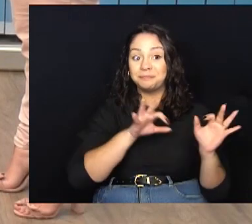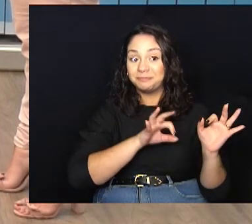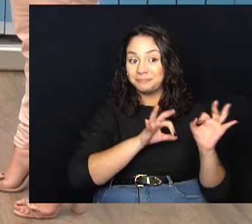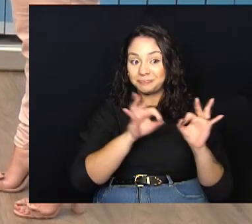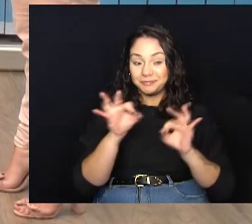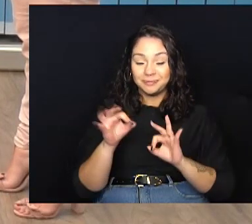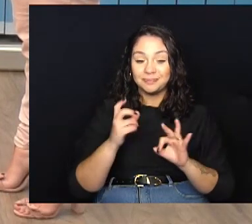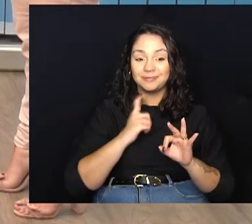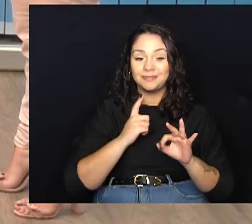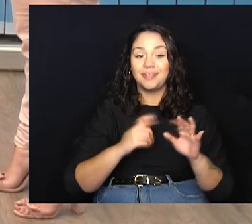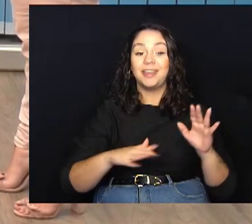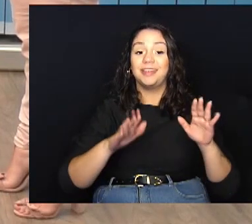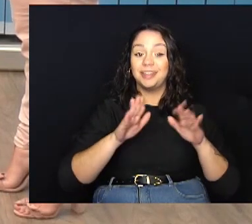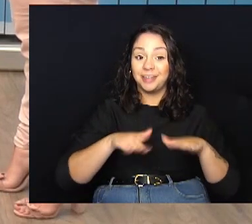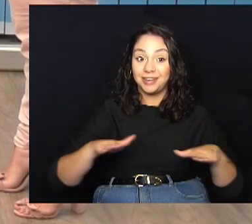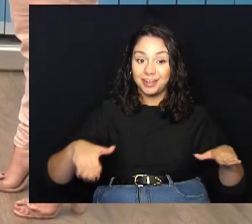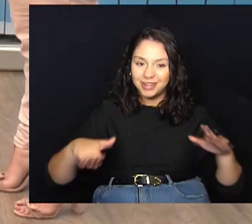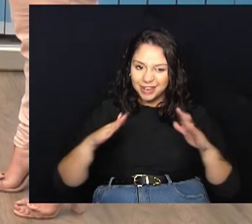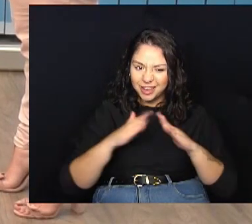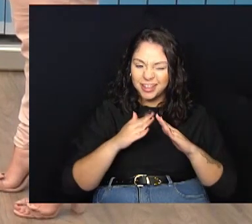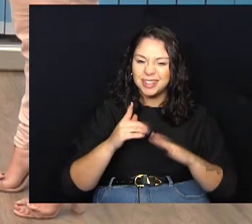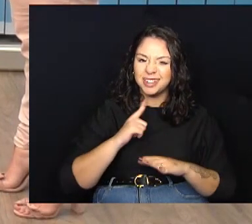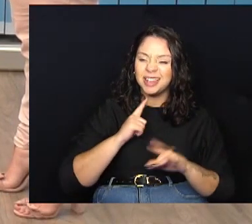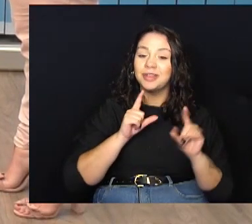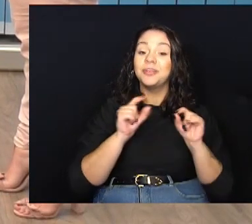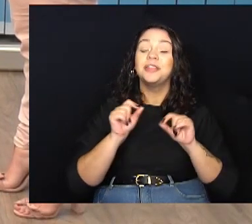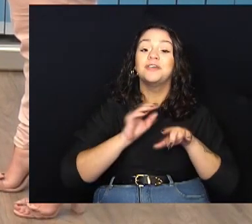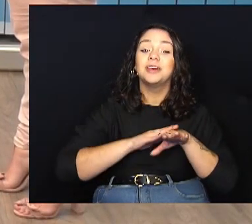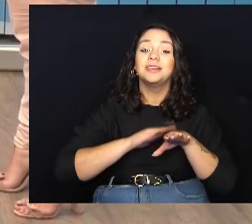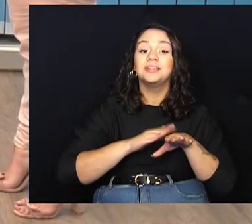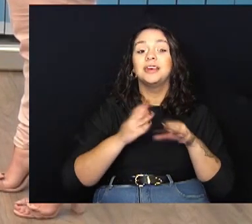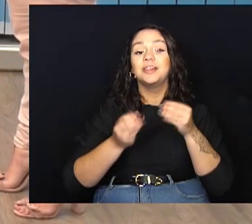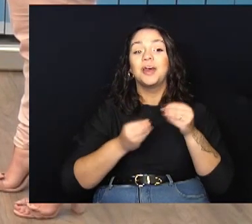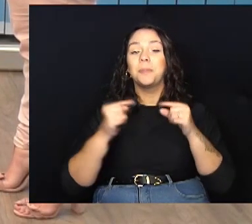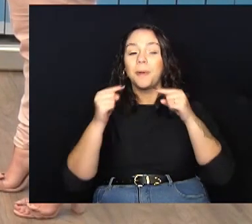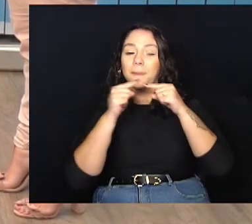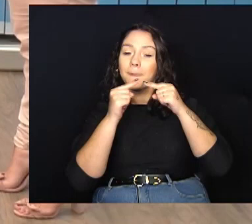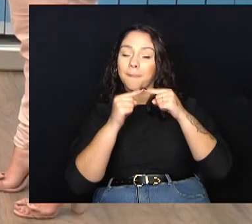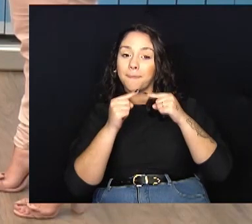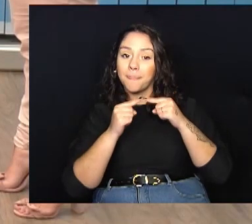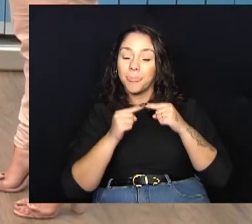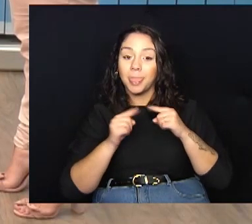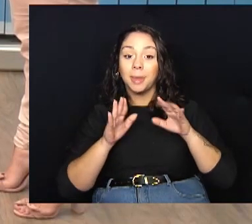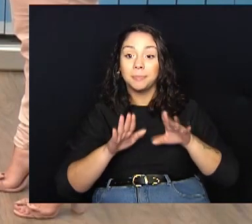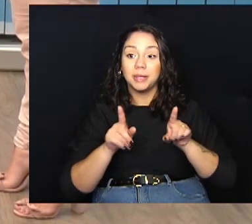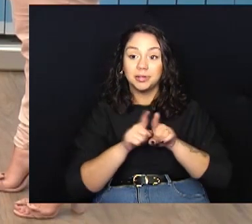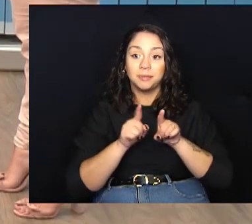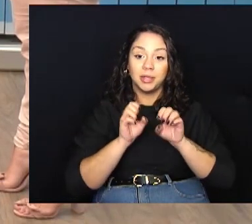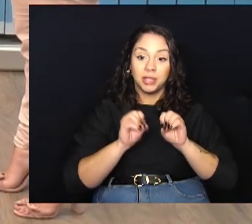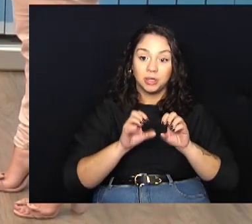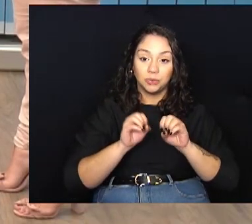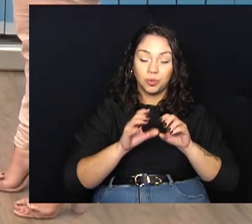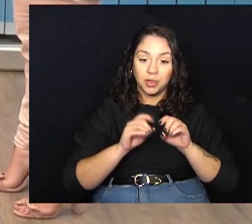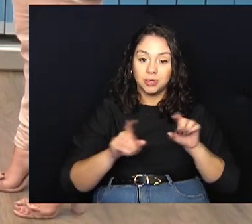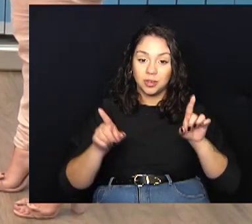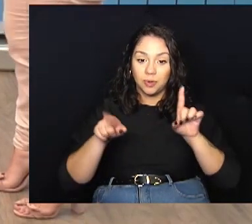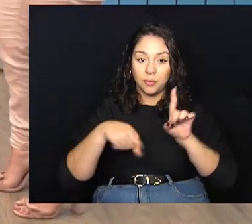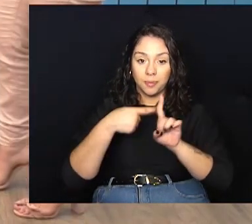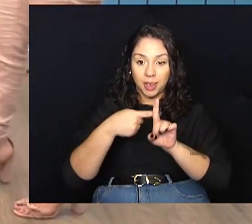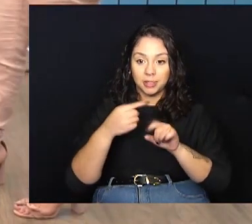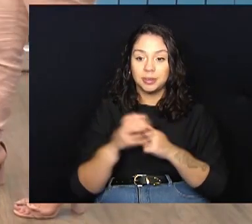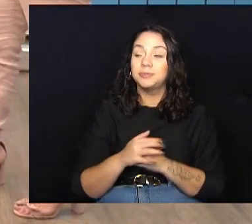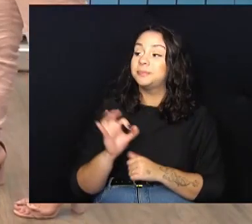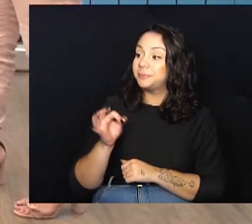em casa tenho que fazer e para poder aliar este entretenimento mas também com educação é verdade por isso